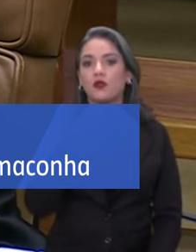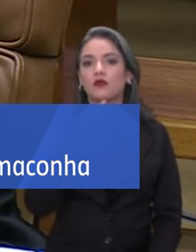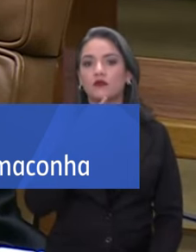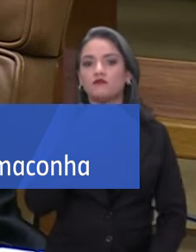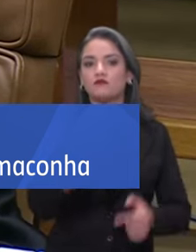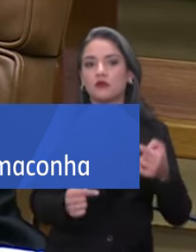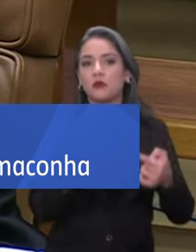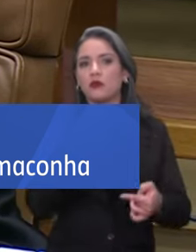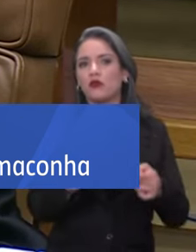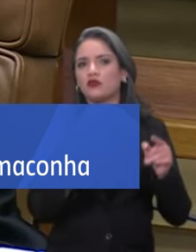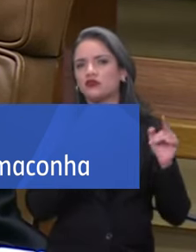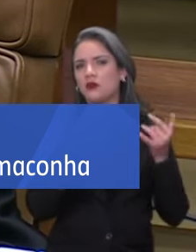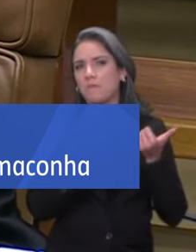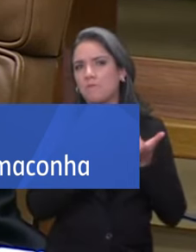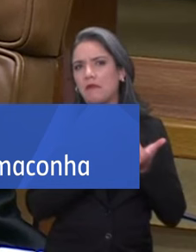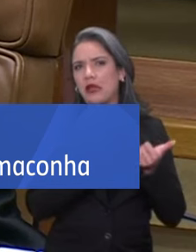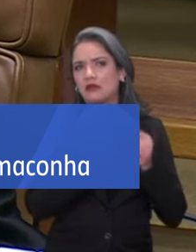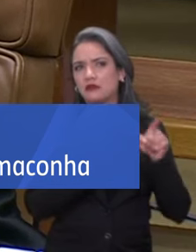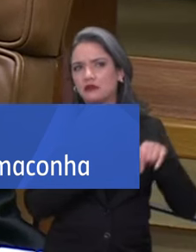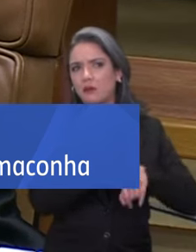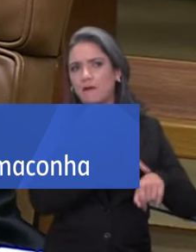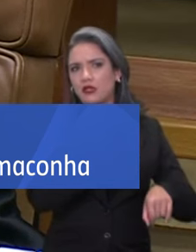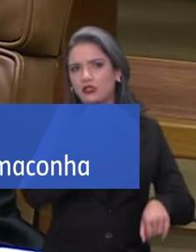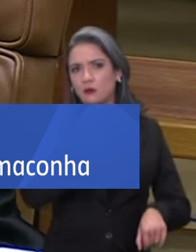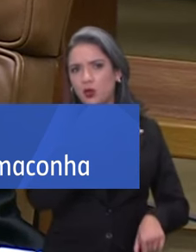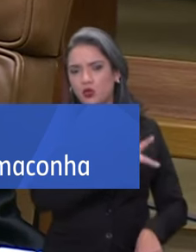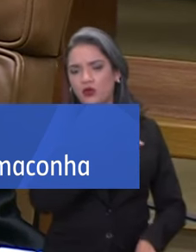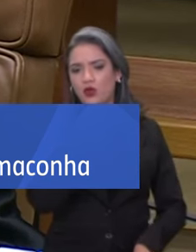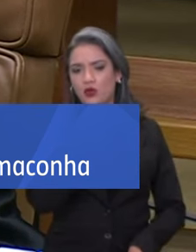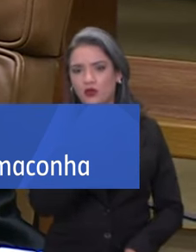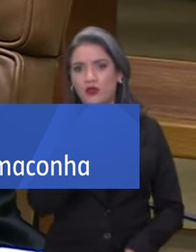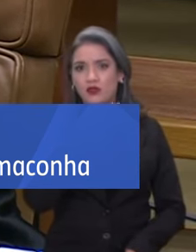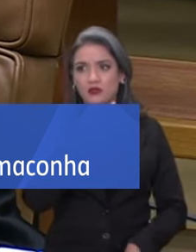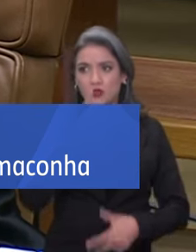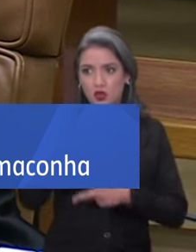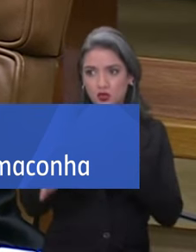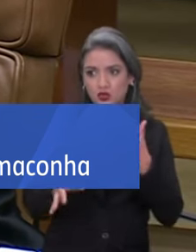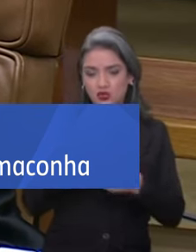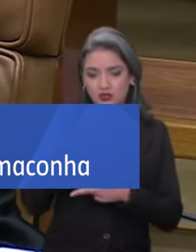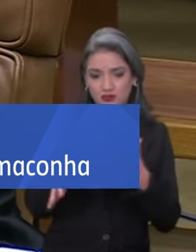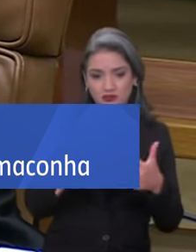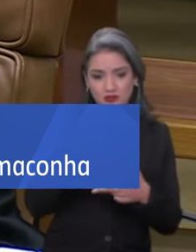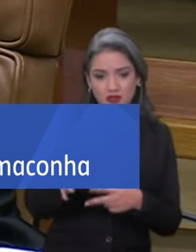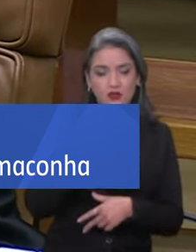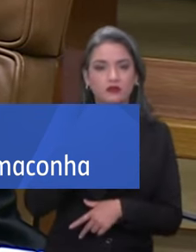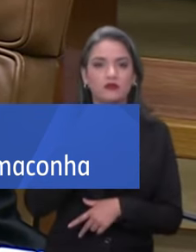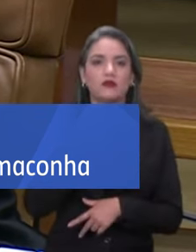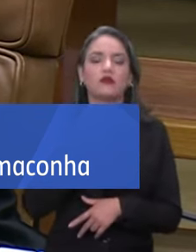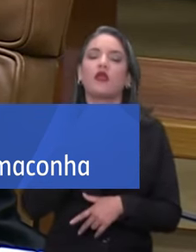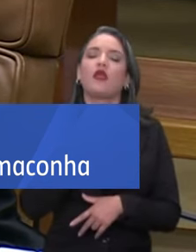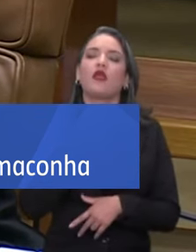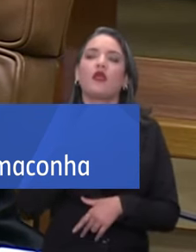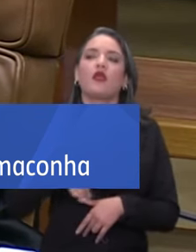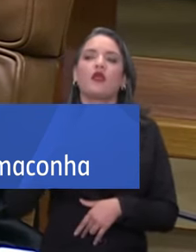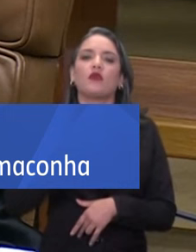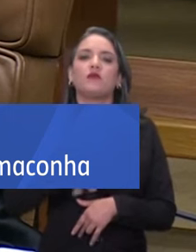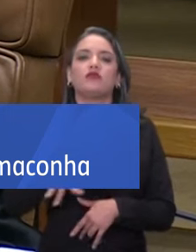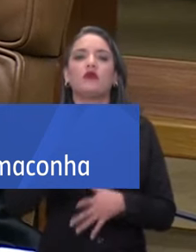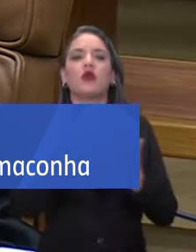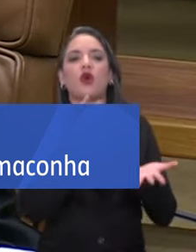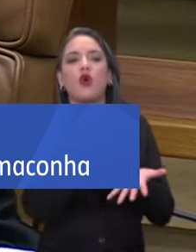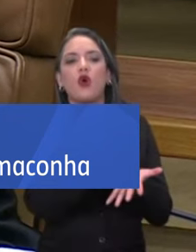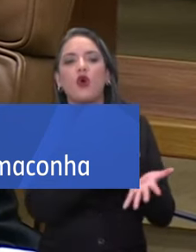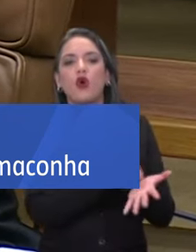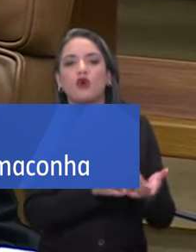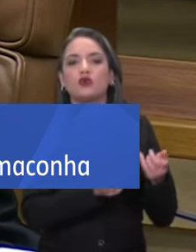de Portugal, onde, em substituição à participação do Poder Judiciário, há órgãos compostos por especialistas em saúde pública, com atribuição de aplicar aos